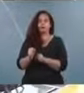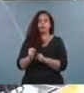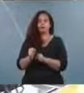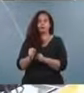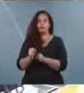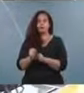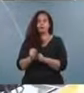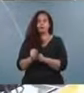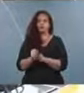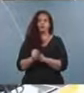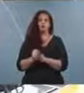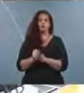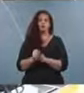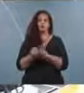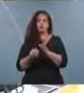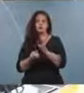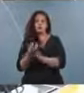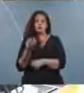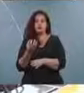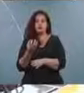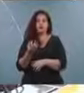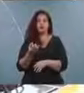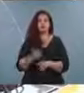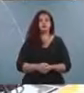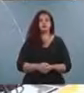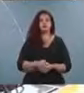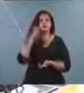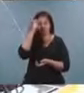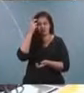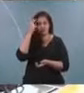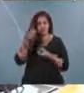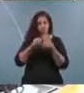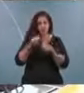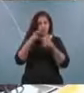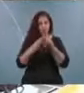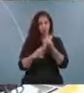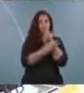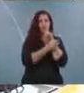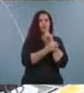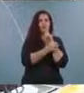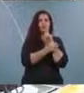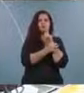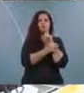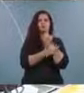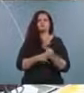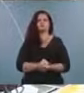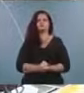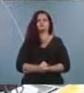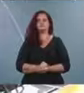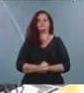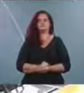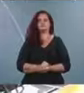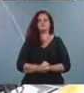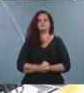empreender ações de inteligência e também verificar a possibilidade de reforçar a atuação da Força Nacional de Segurança Pública